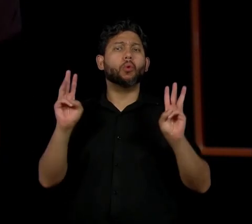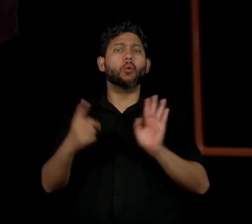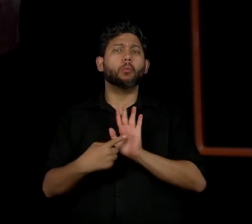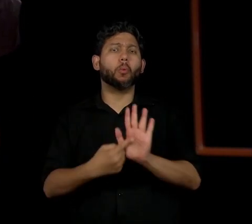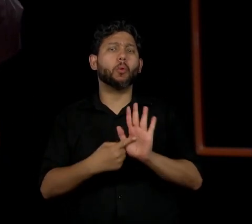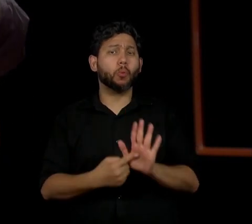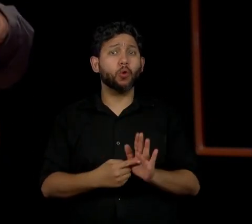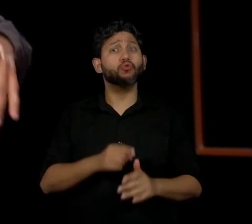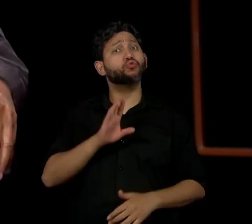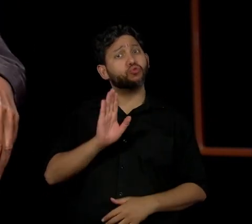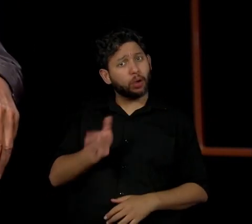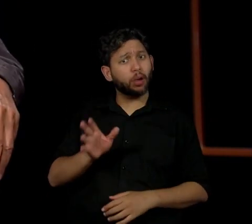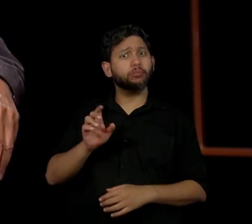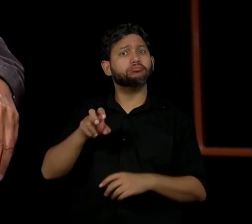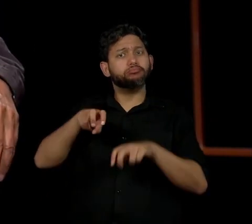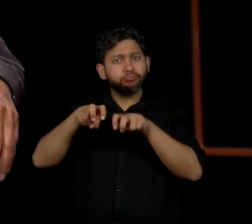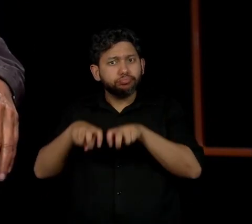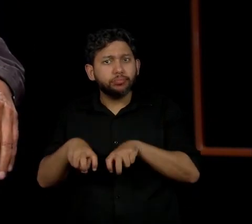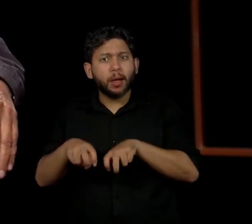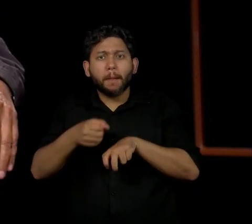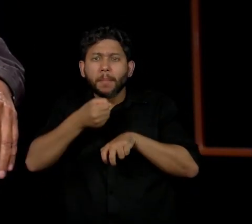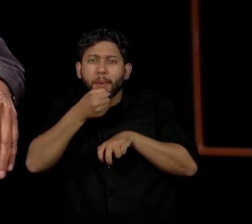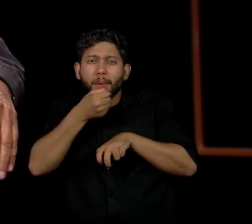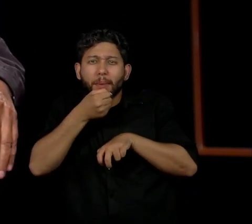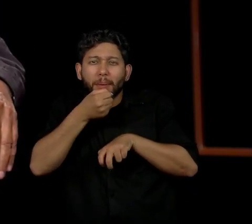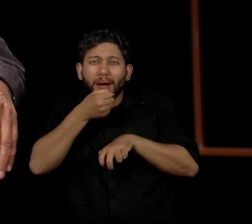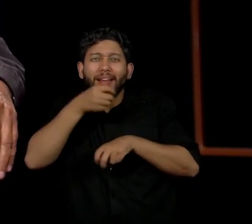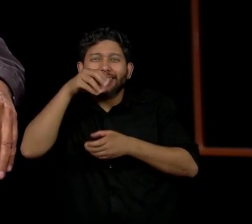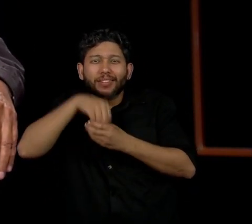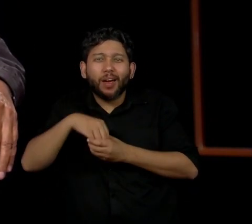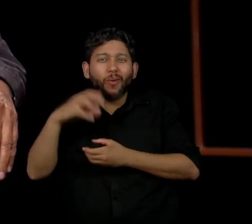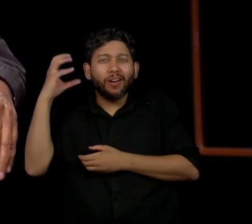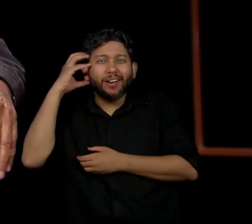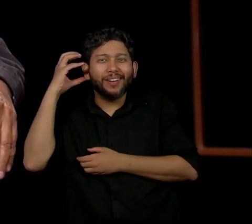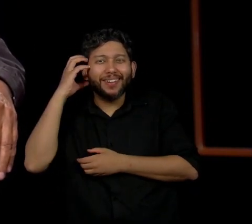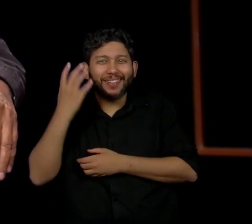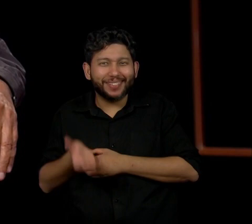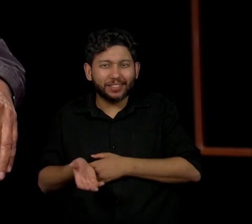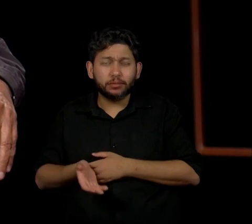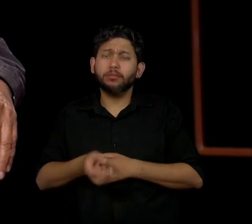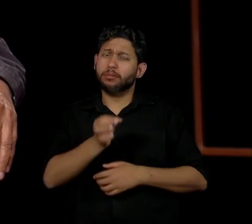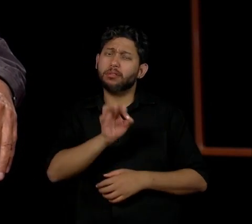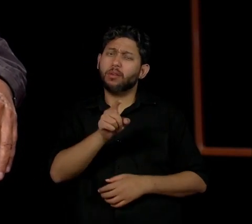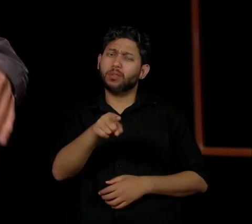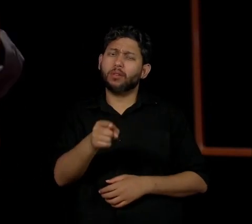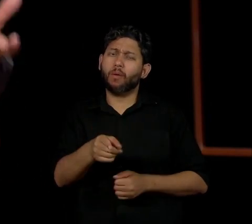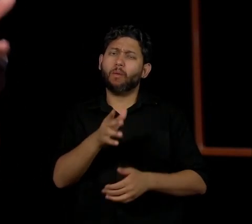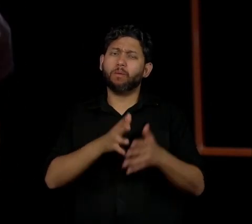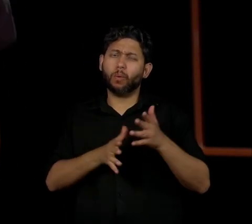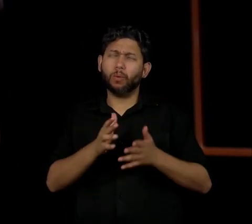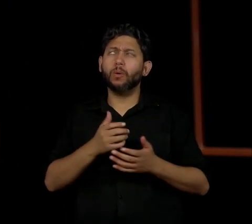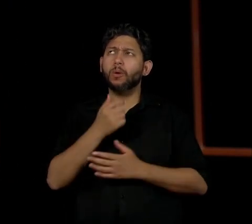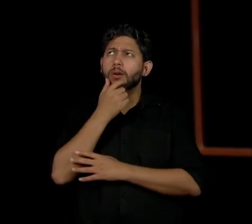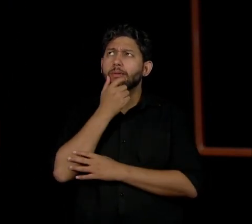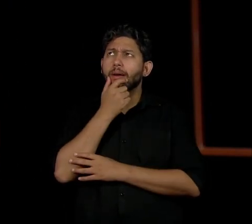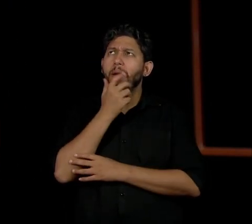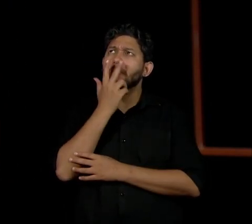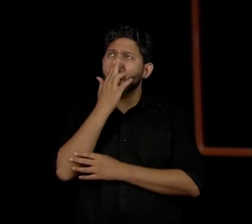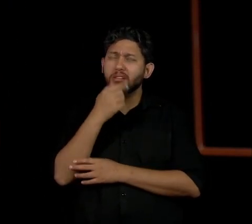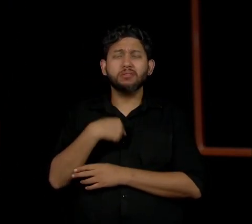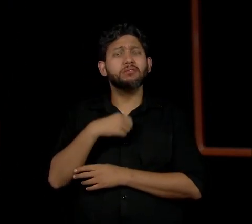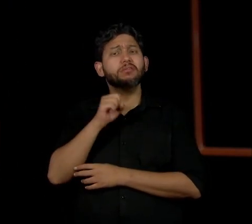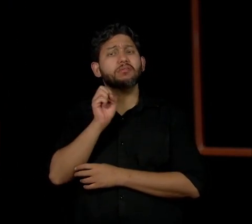coisa em rádio também, não é? Então, quer dizer, há, assim como vocês disseram agora há pouco, há uma raiz assim